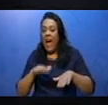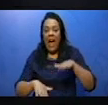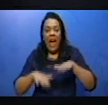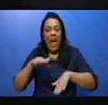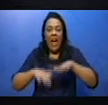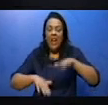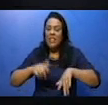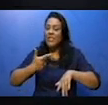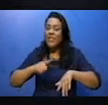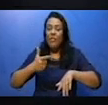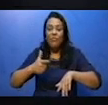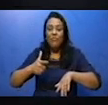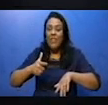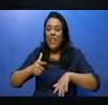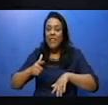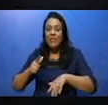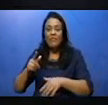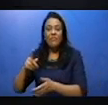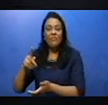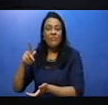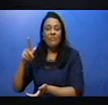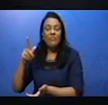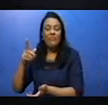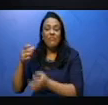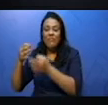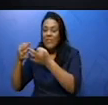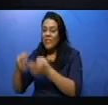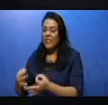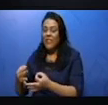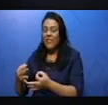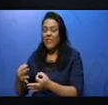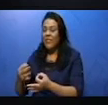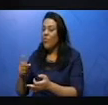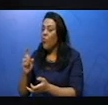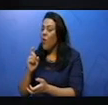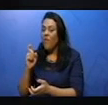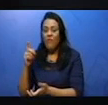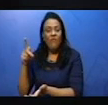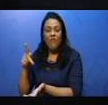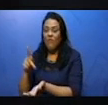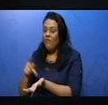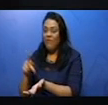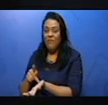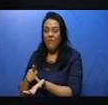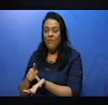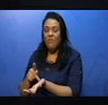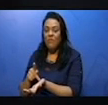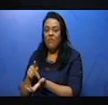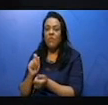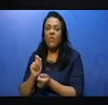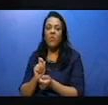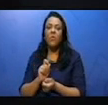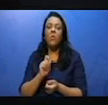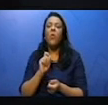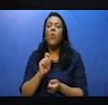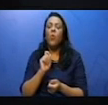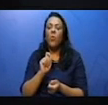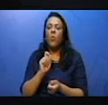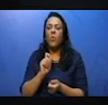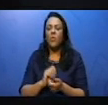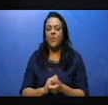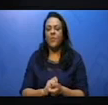fatos é que cria o efeito e o gênero, no caso, o gênero fantástico. E nessas aulas